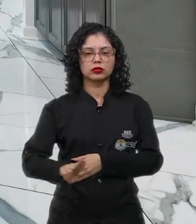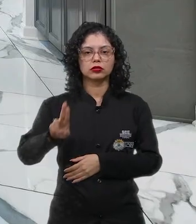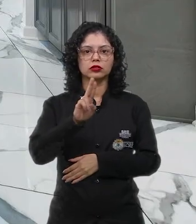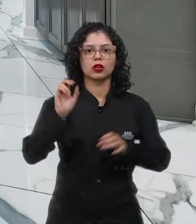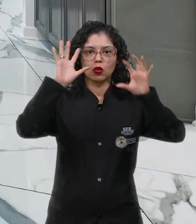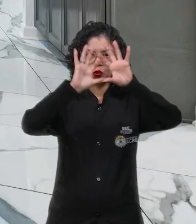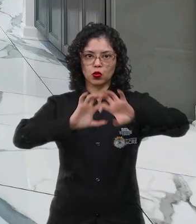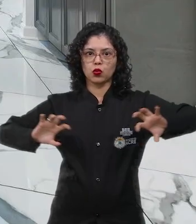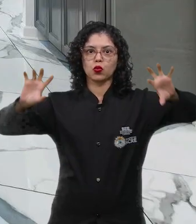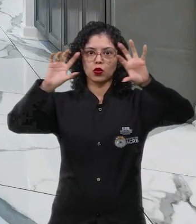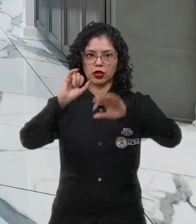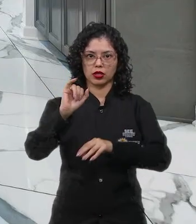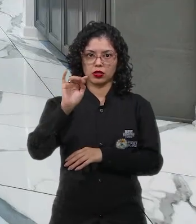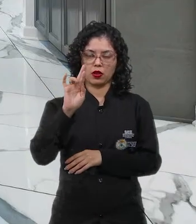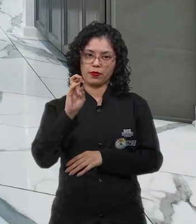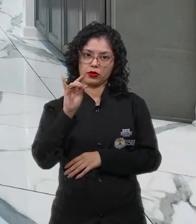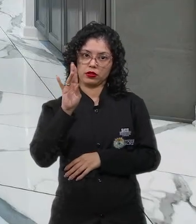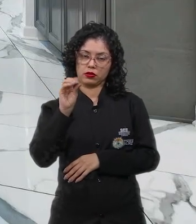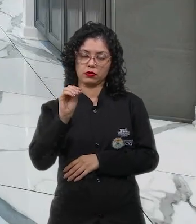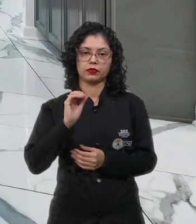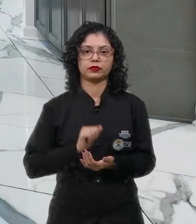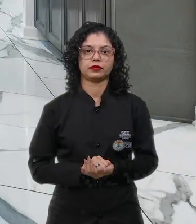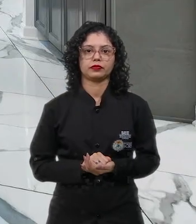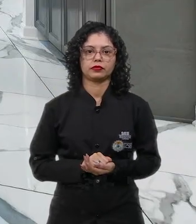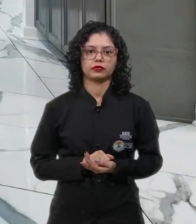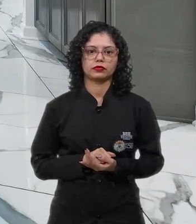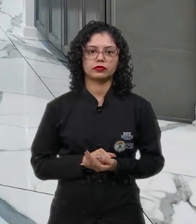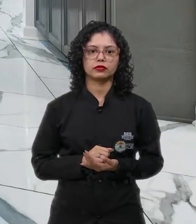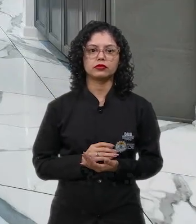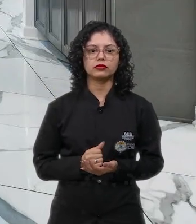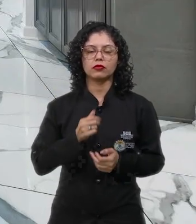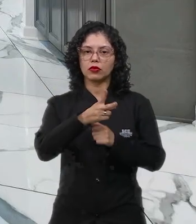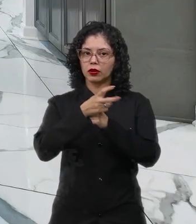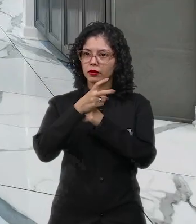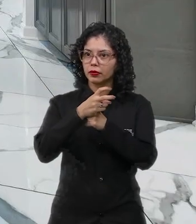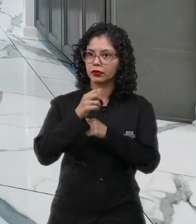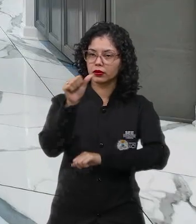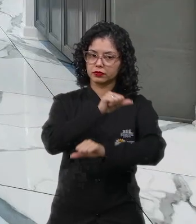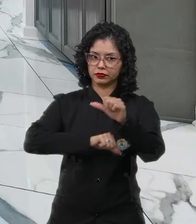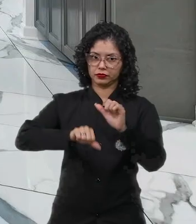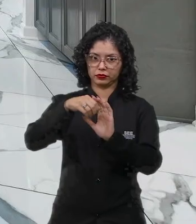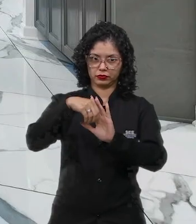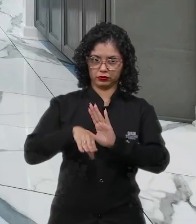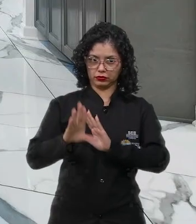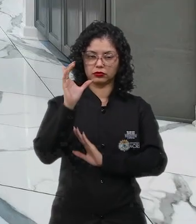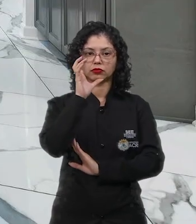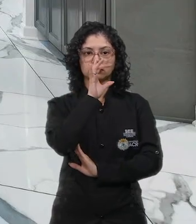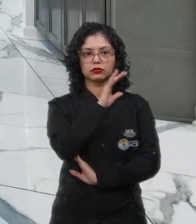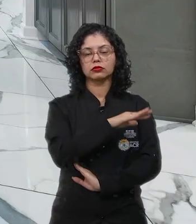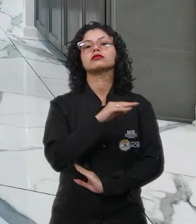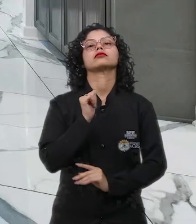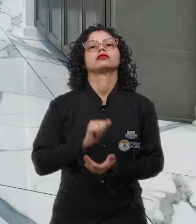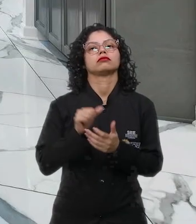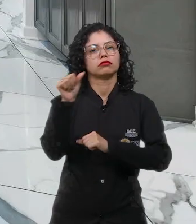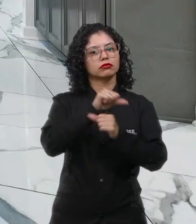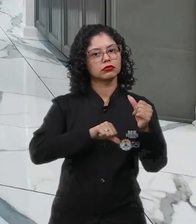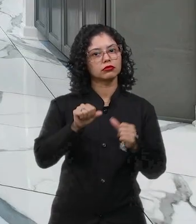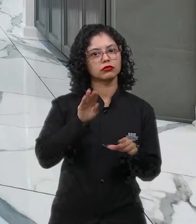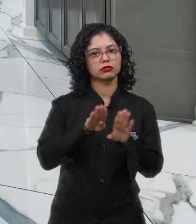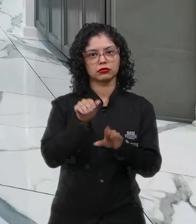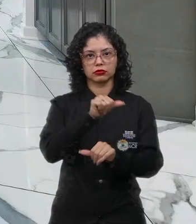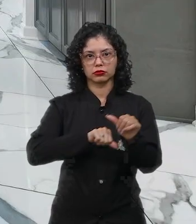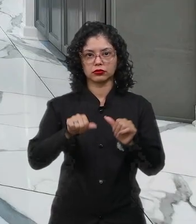gás isobutano, né? Então, ele vai fazer o quê, gente? Ele vai absorver e vai transferir o calor através das mudanças de